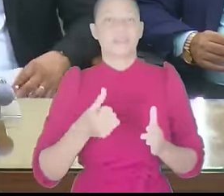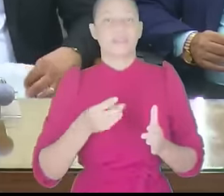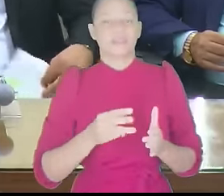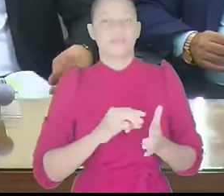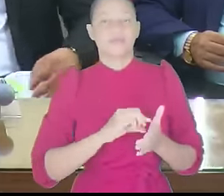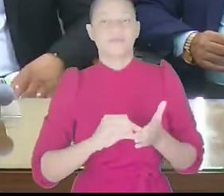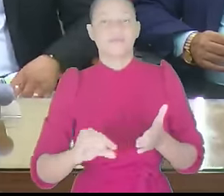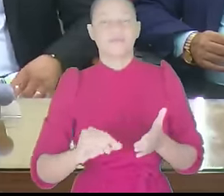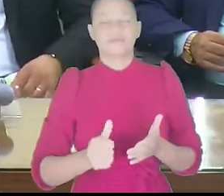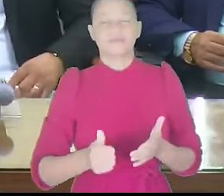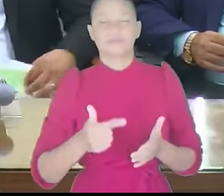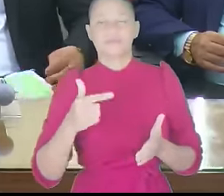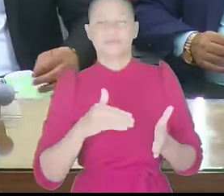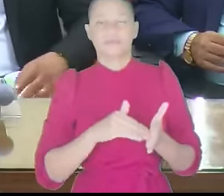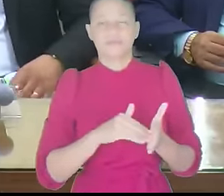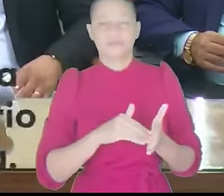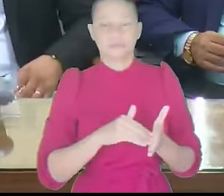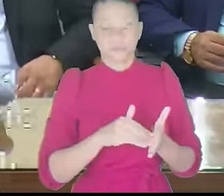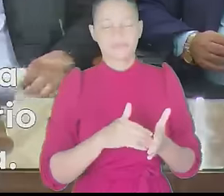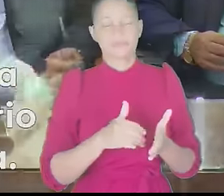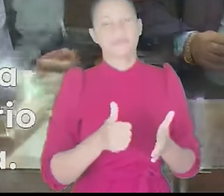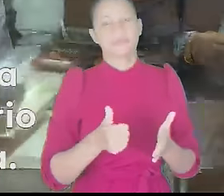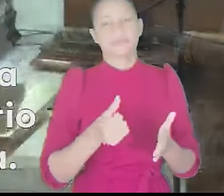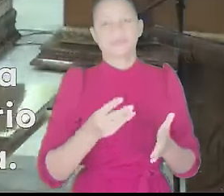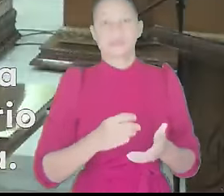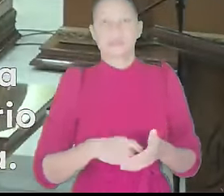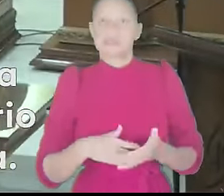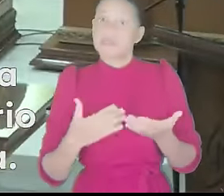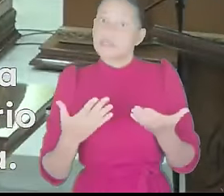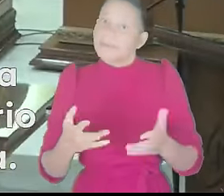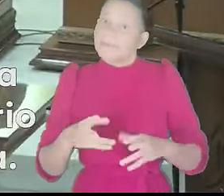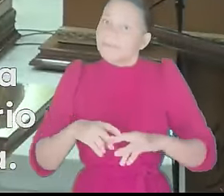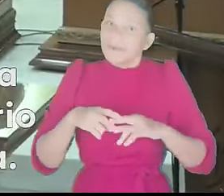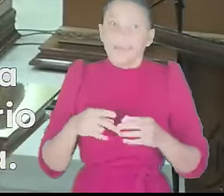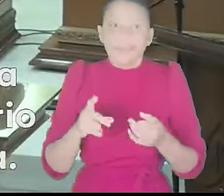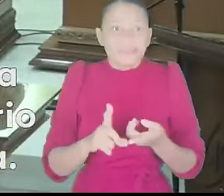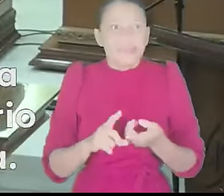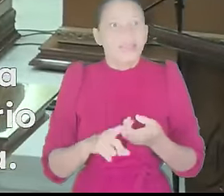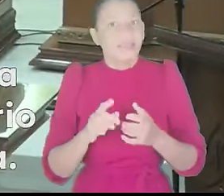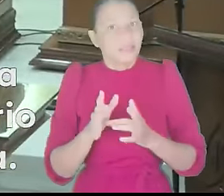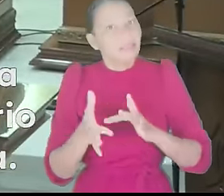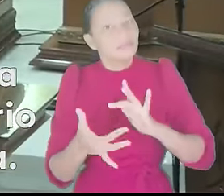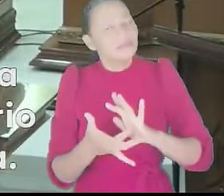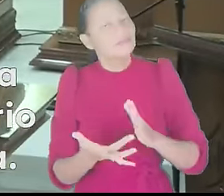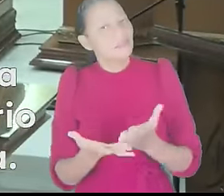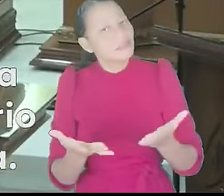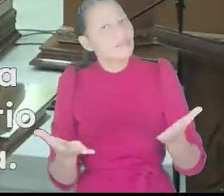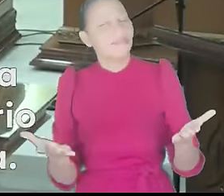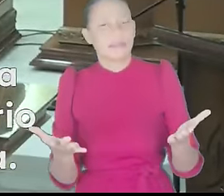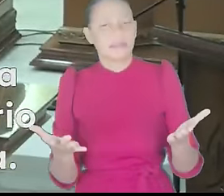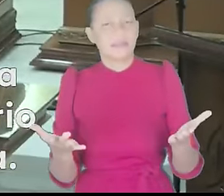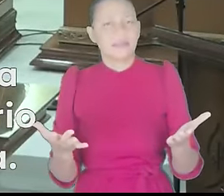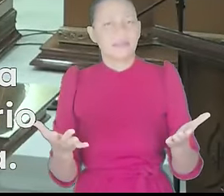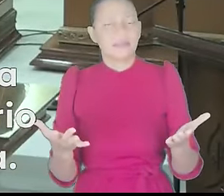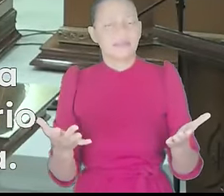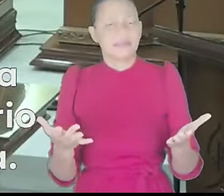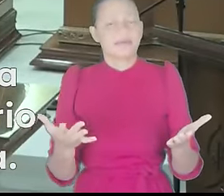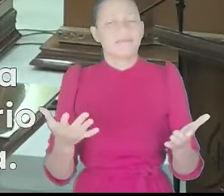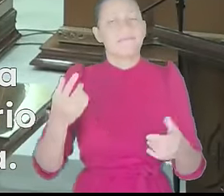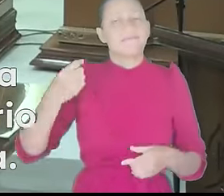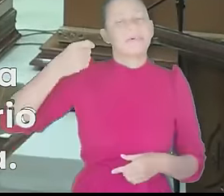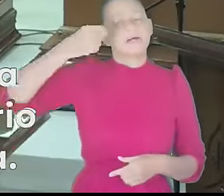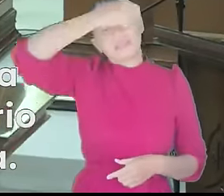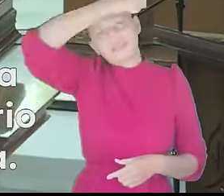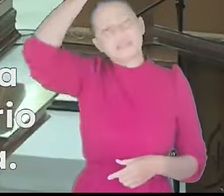versículos 12 e 13. E por isso também Jesus, para santificar o